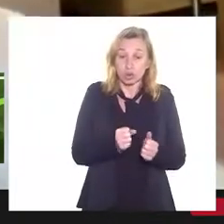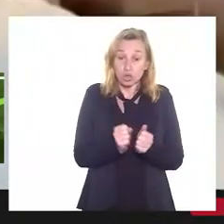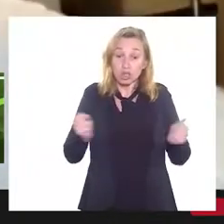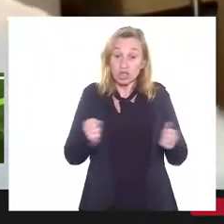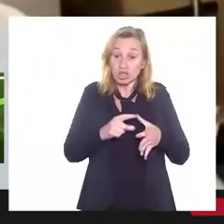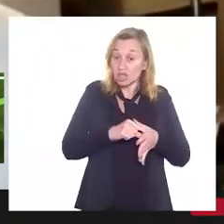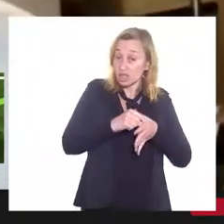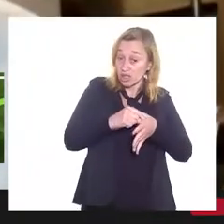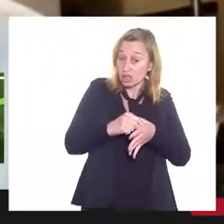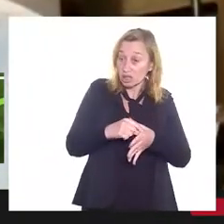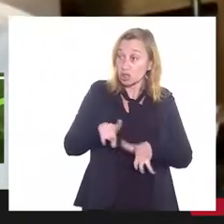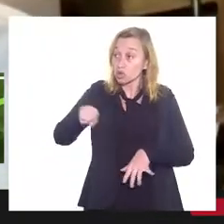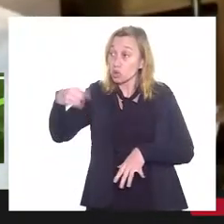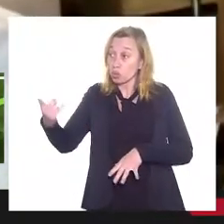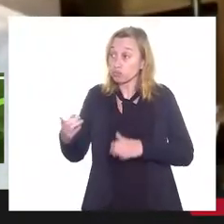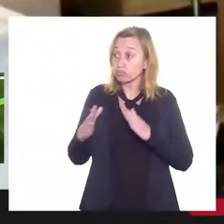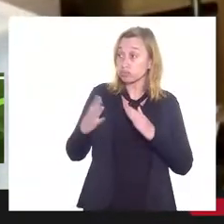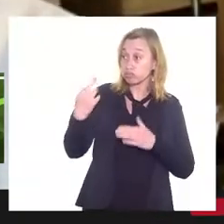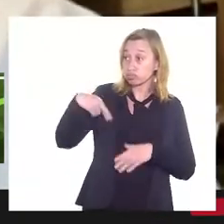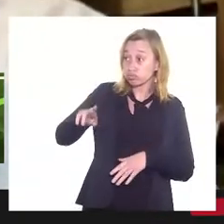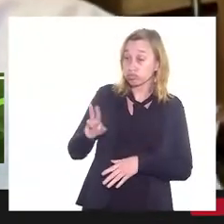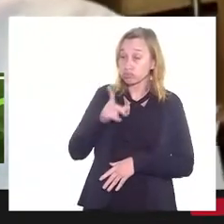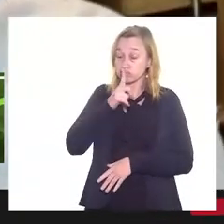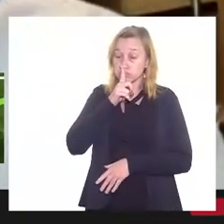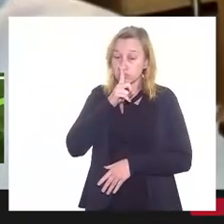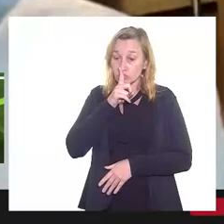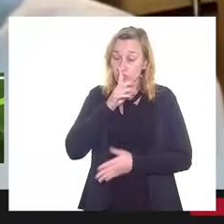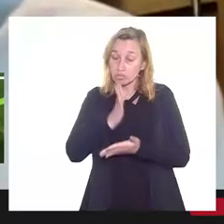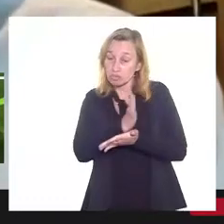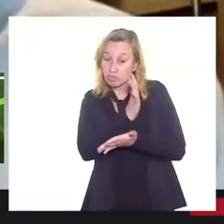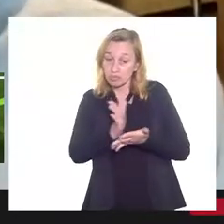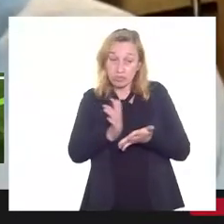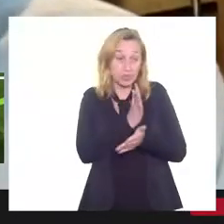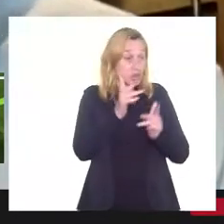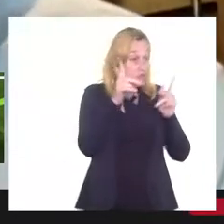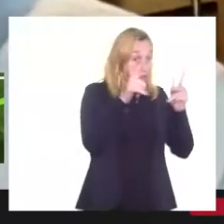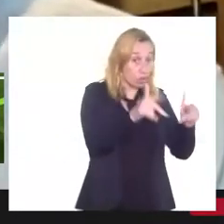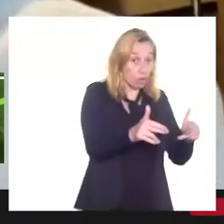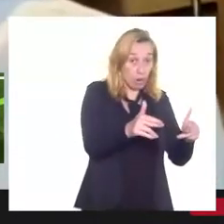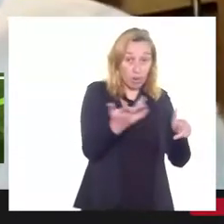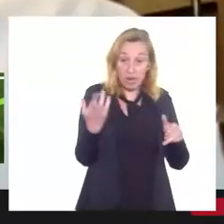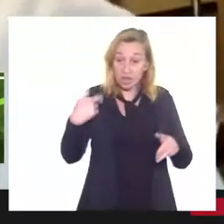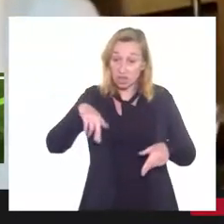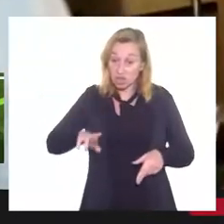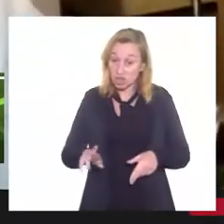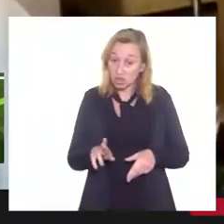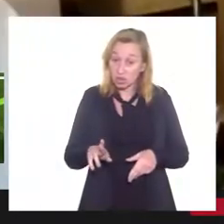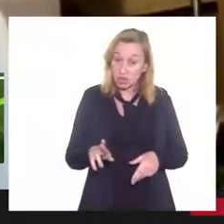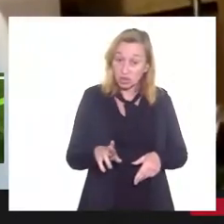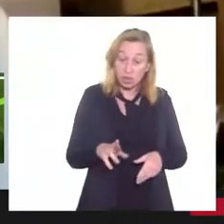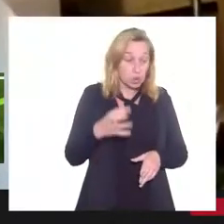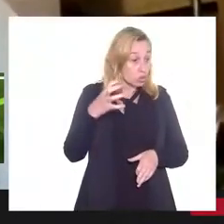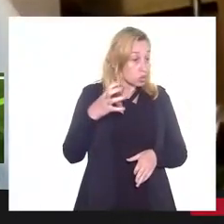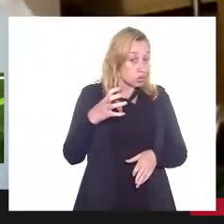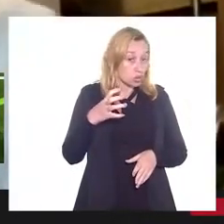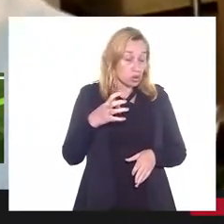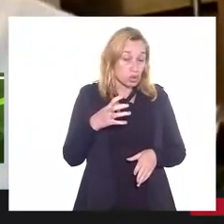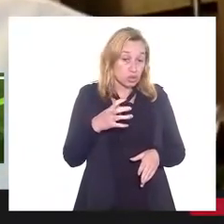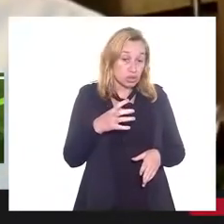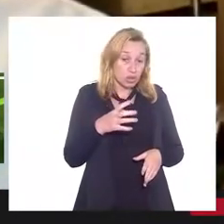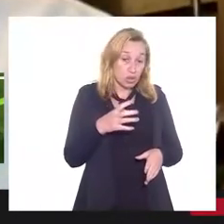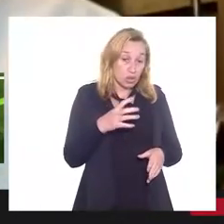silêncio de outras religiões às vezes da mesma religião não Condena o absurdo